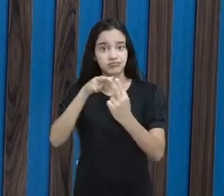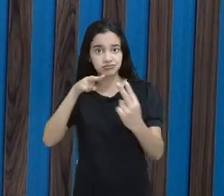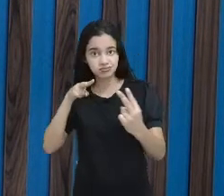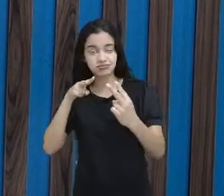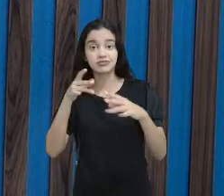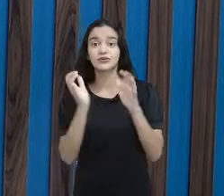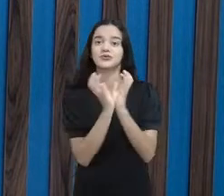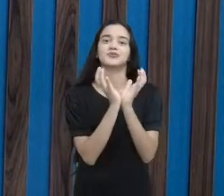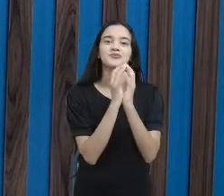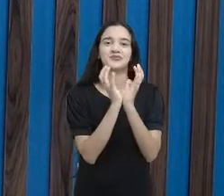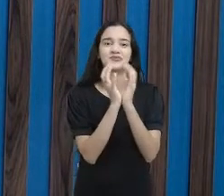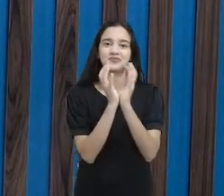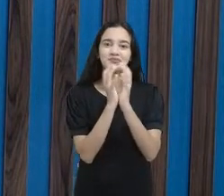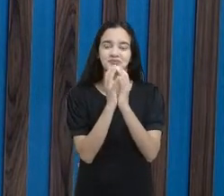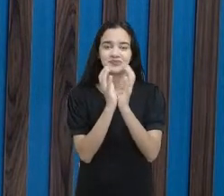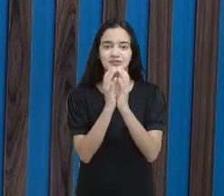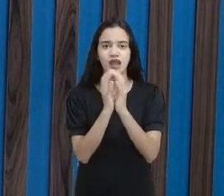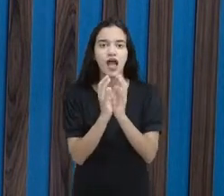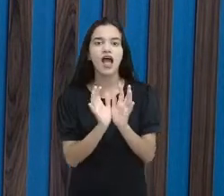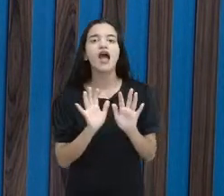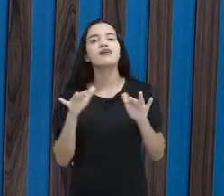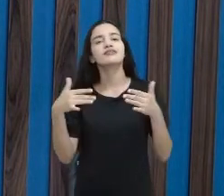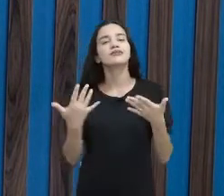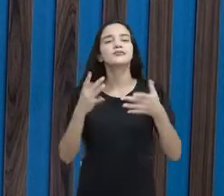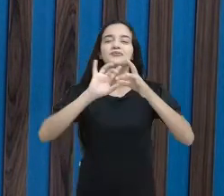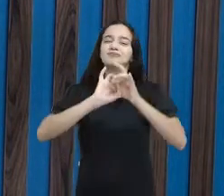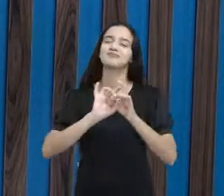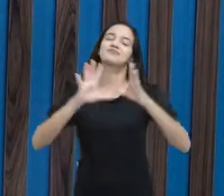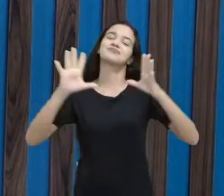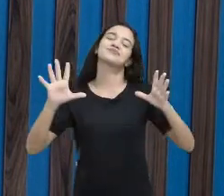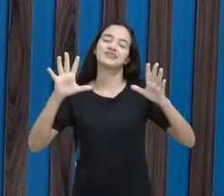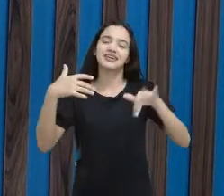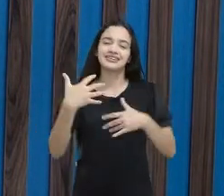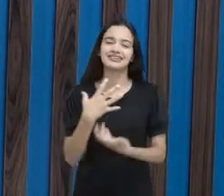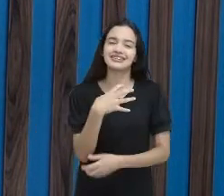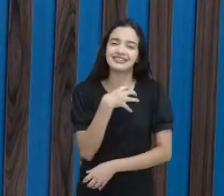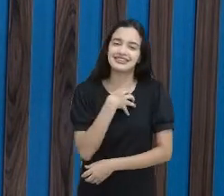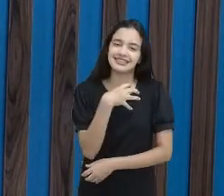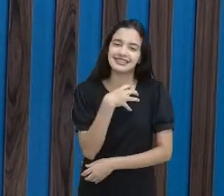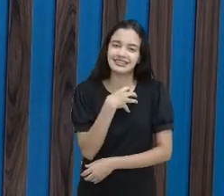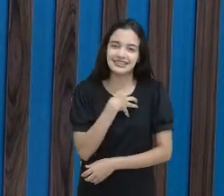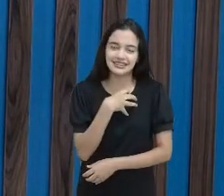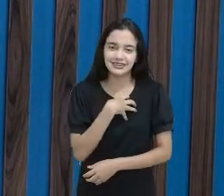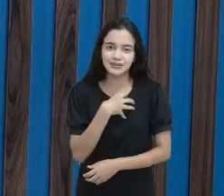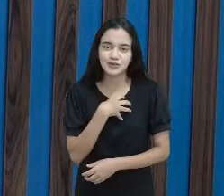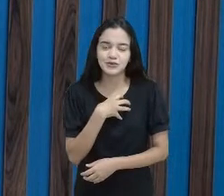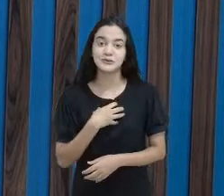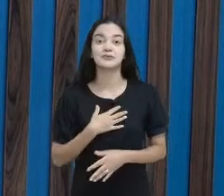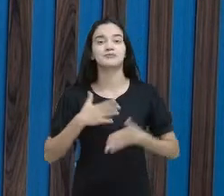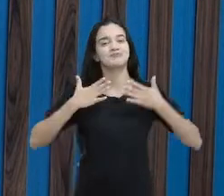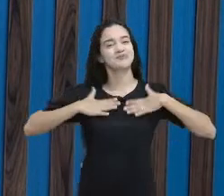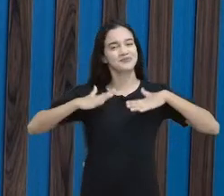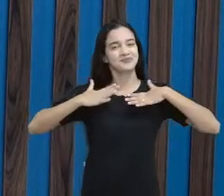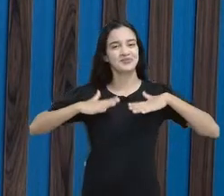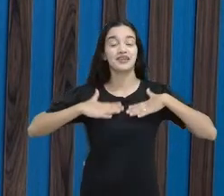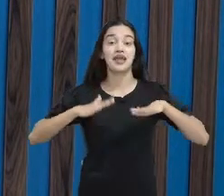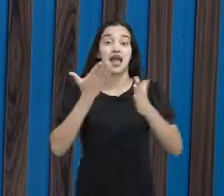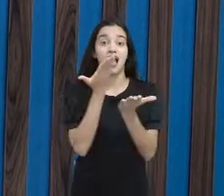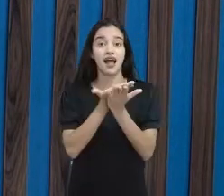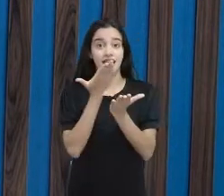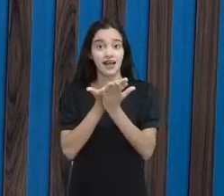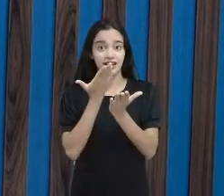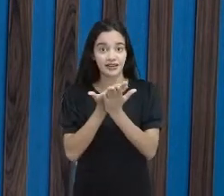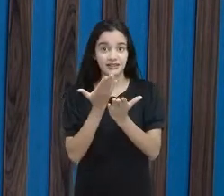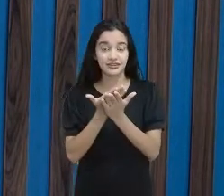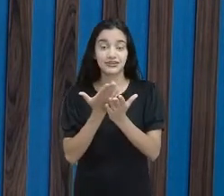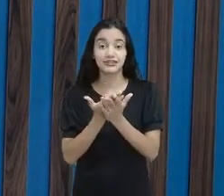do Recife. Então, fiquem à vontade, sintam-se acolhidos e acolhidas em mais uma aula que a gente está